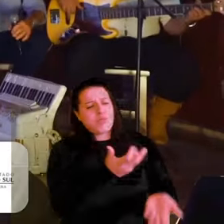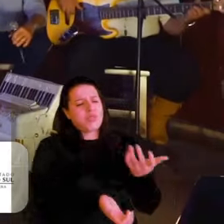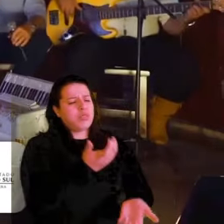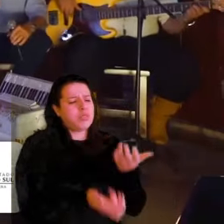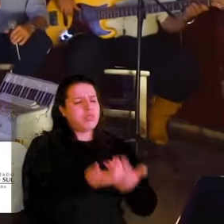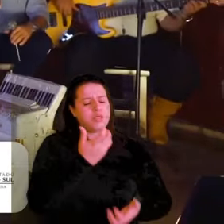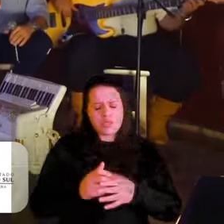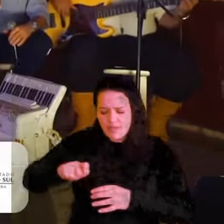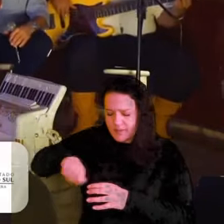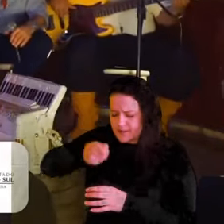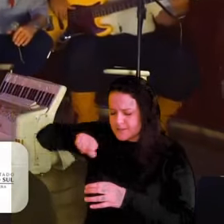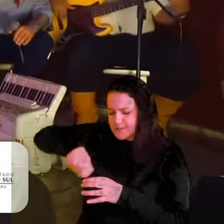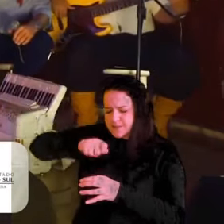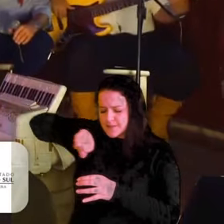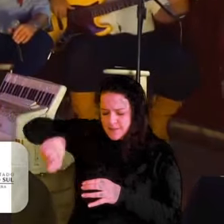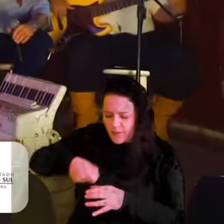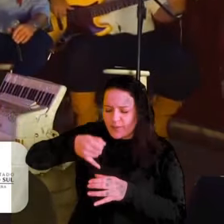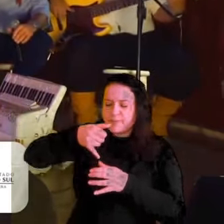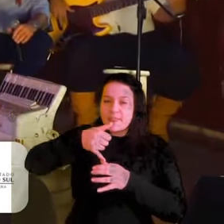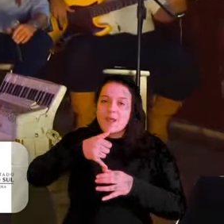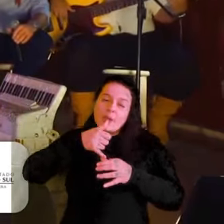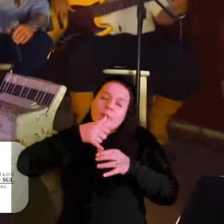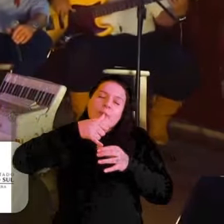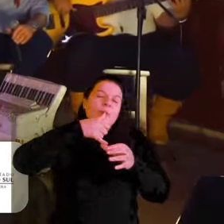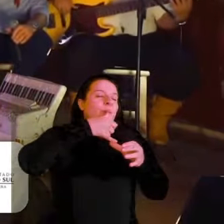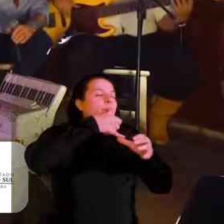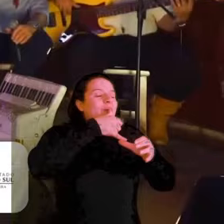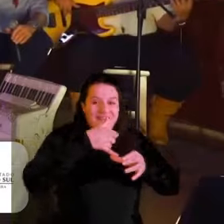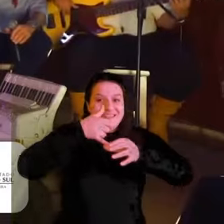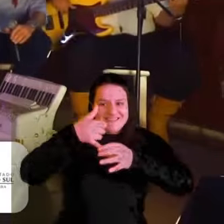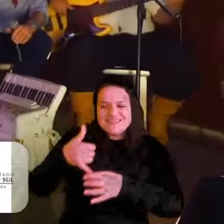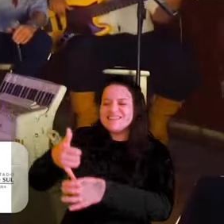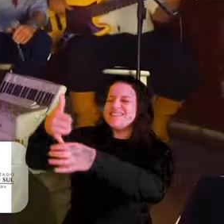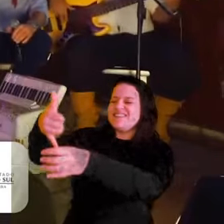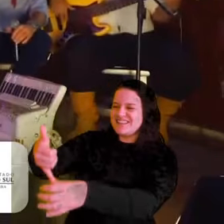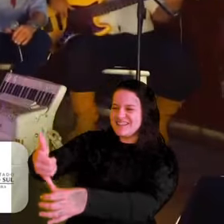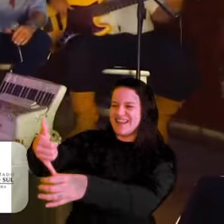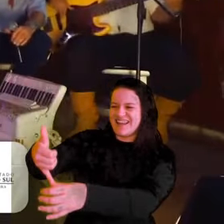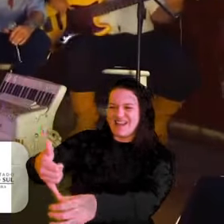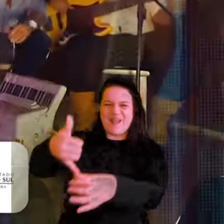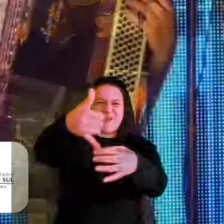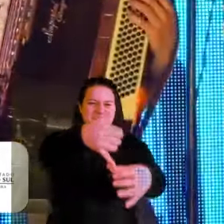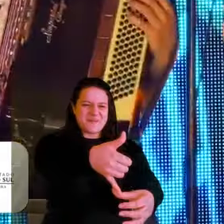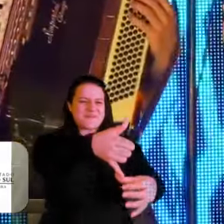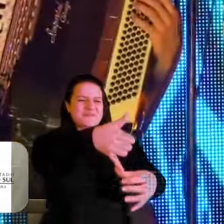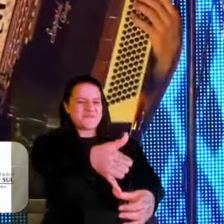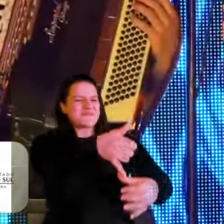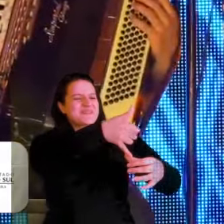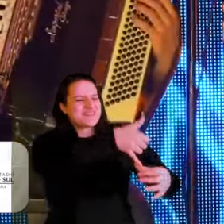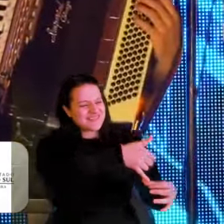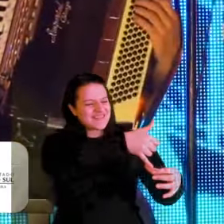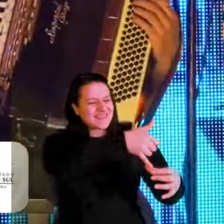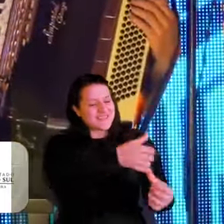A chaleira e o mate tá bem cevado. Não te faças de rogado, parceiro, chegue pra